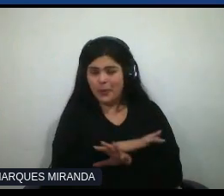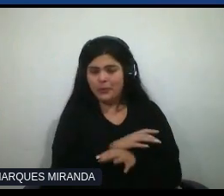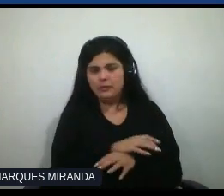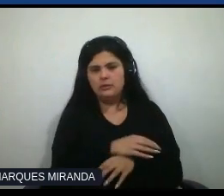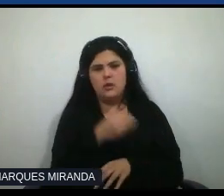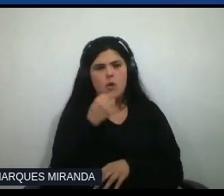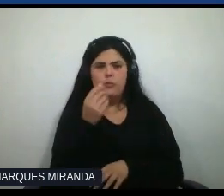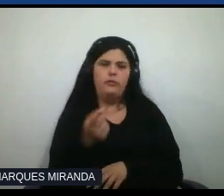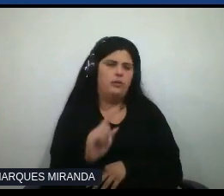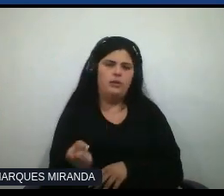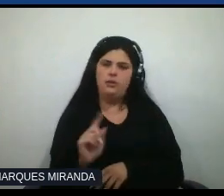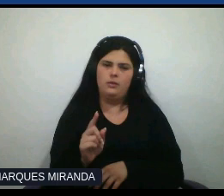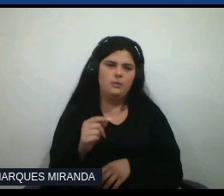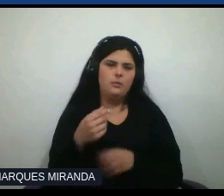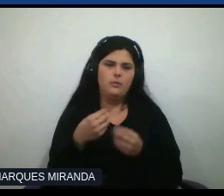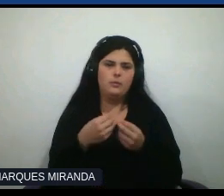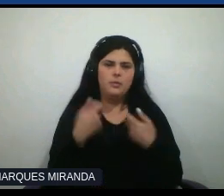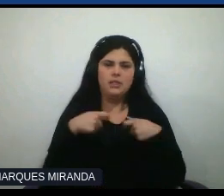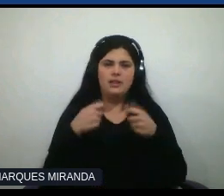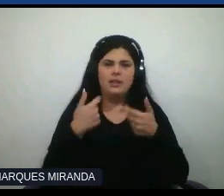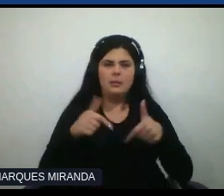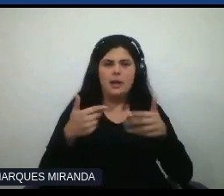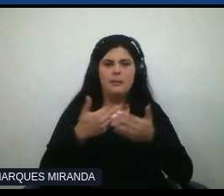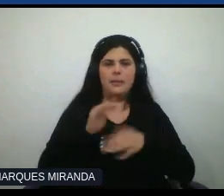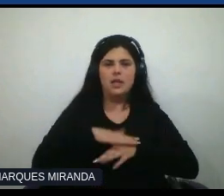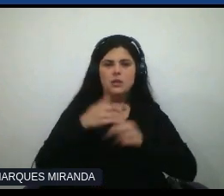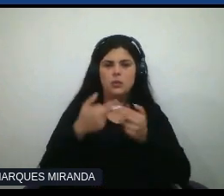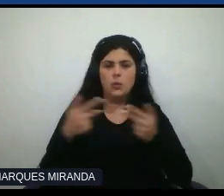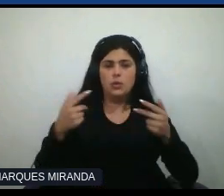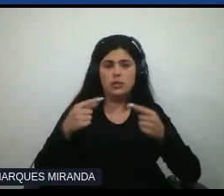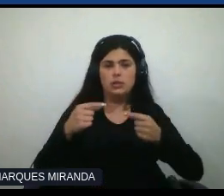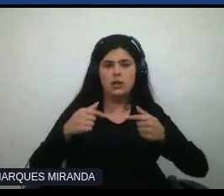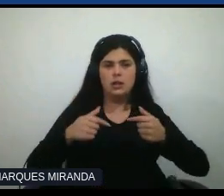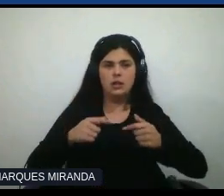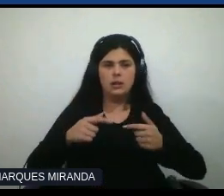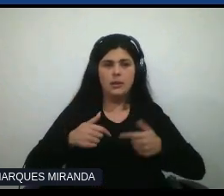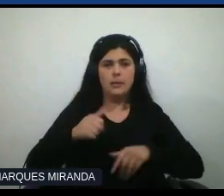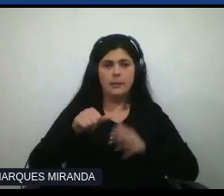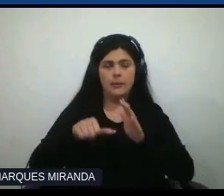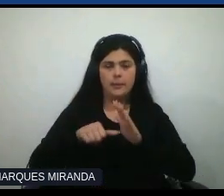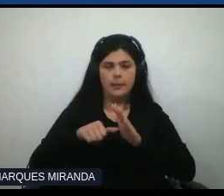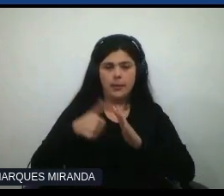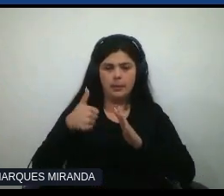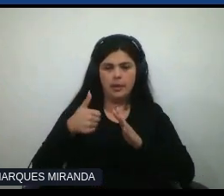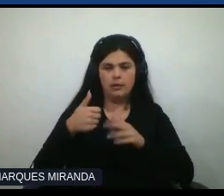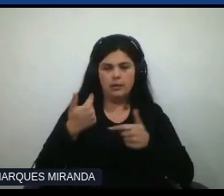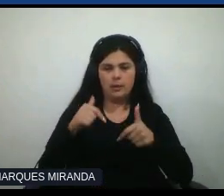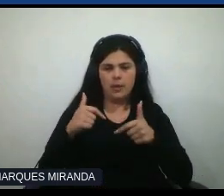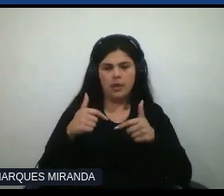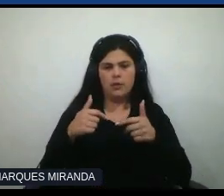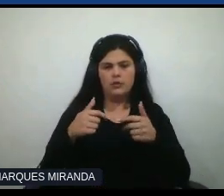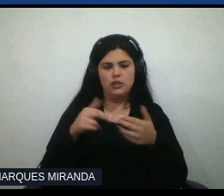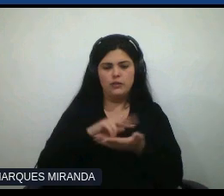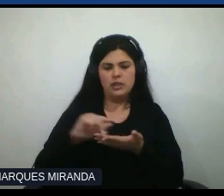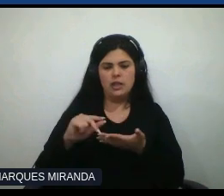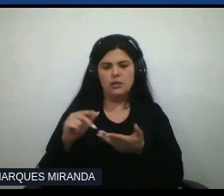obviamente que não, gente. Tem muito que ser feito. Essa batalha, o primeiro cargo de diversidade que eu assumi